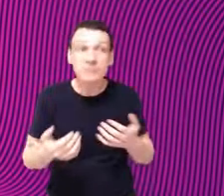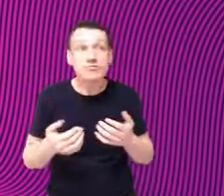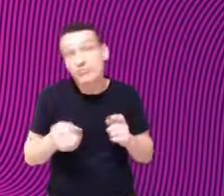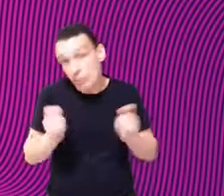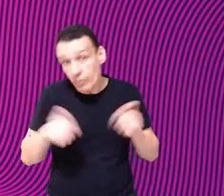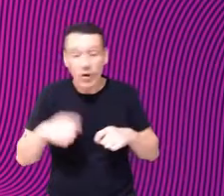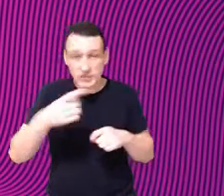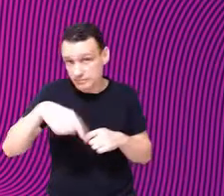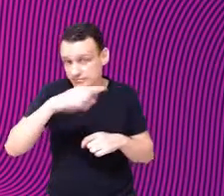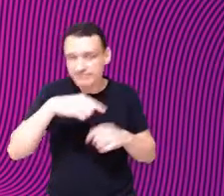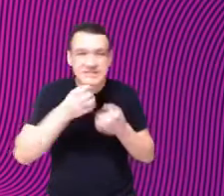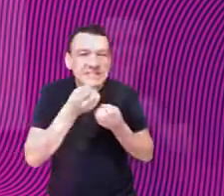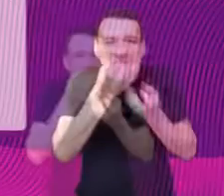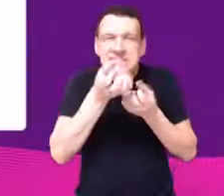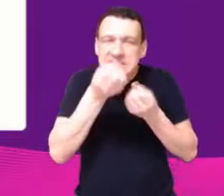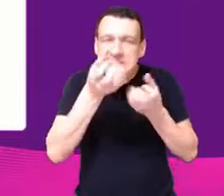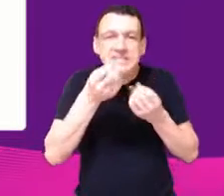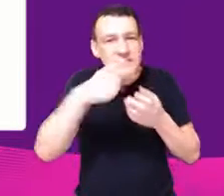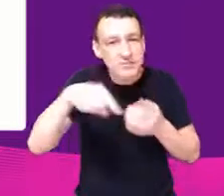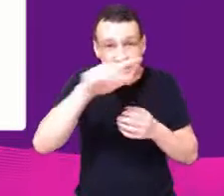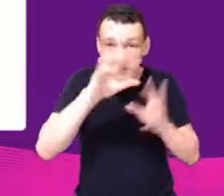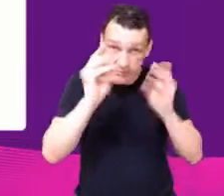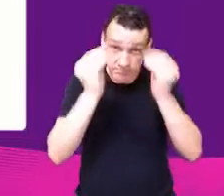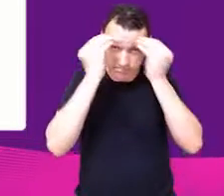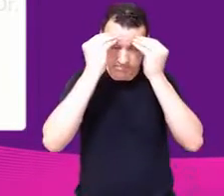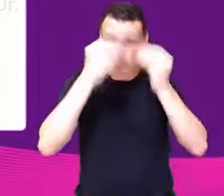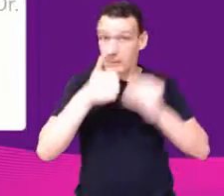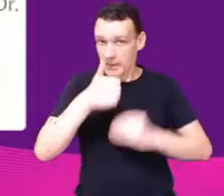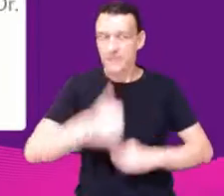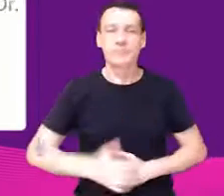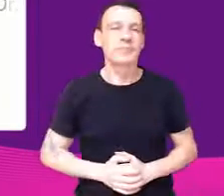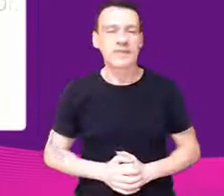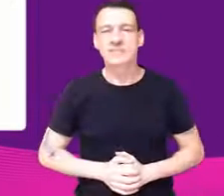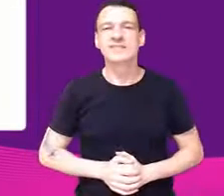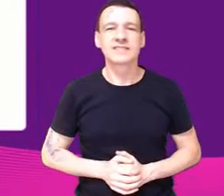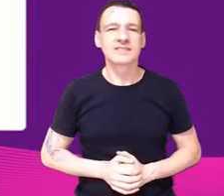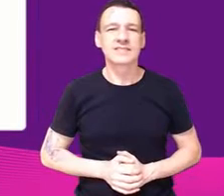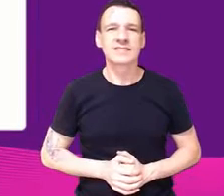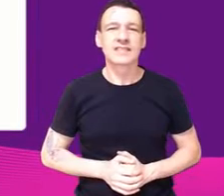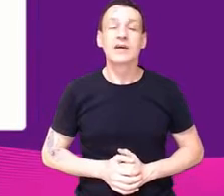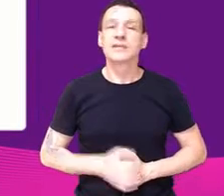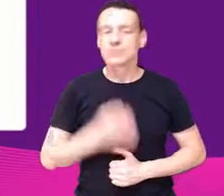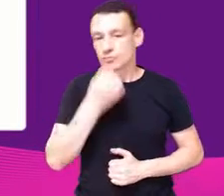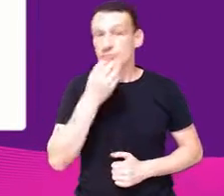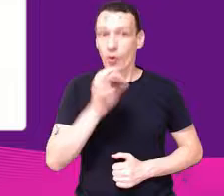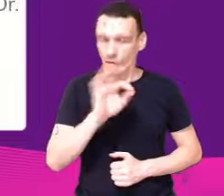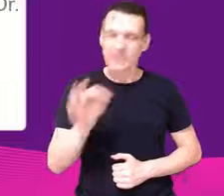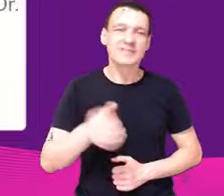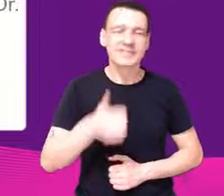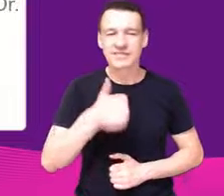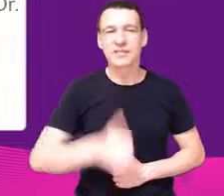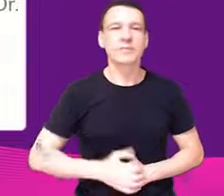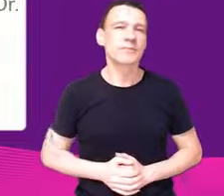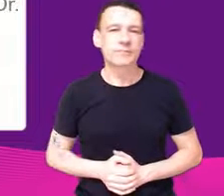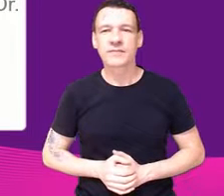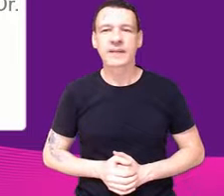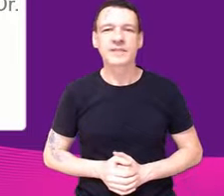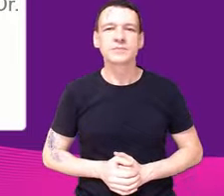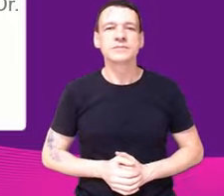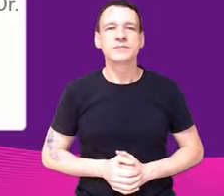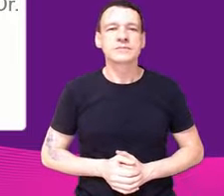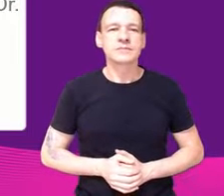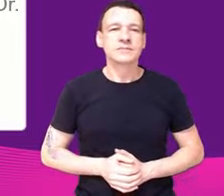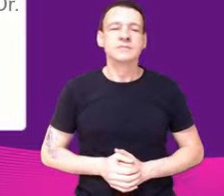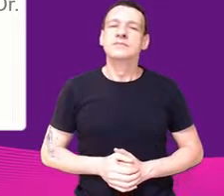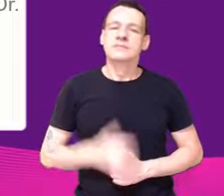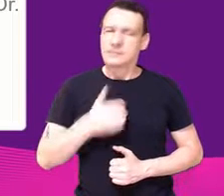casa. Muito bem. eu decidi só trazer aqui alguns dos